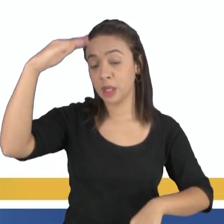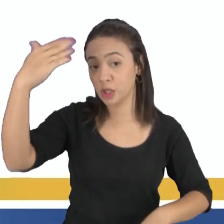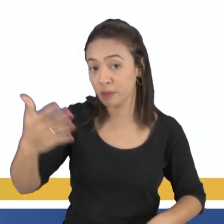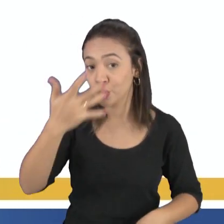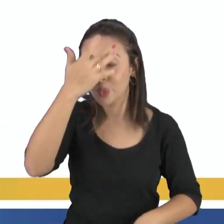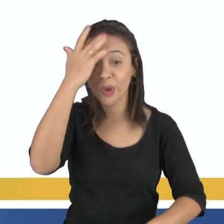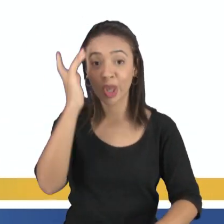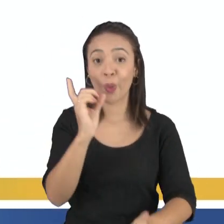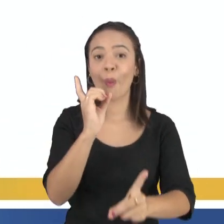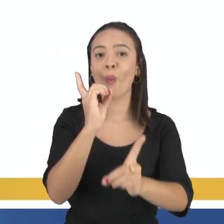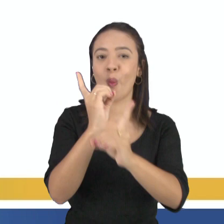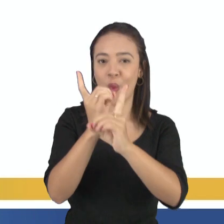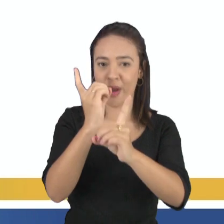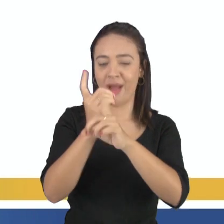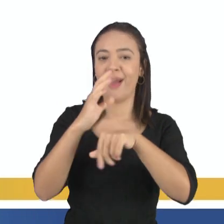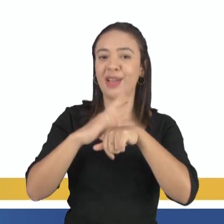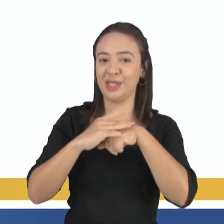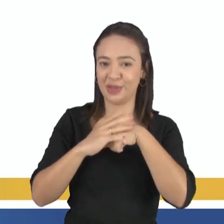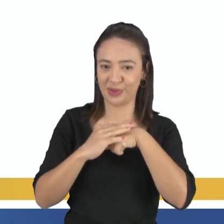identificador, seu descobridor,